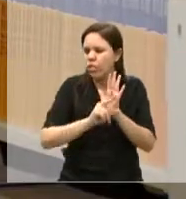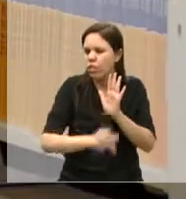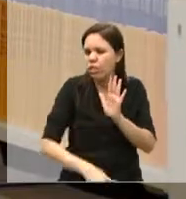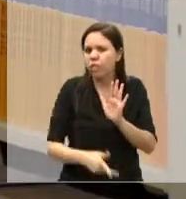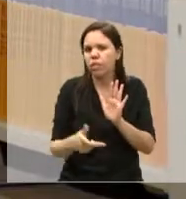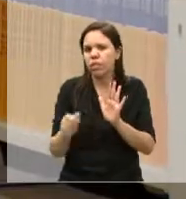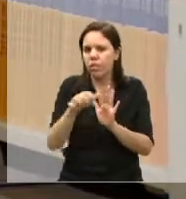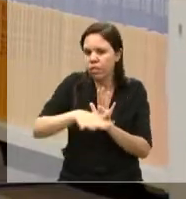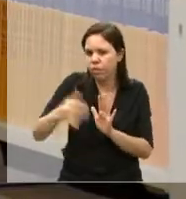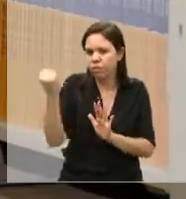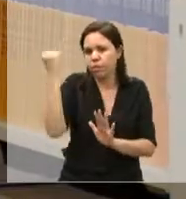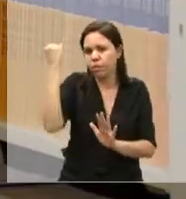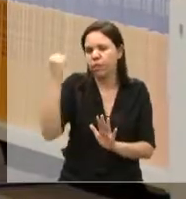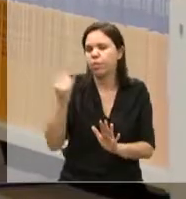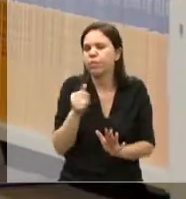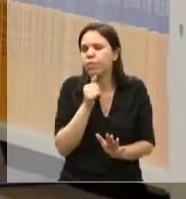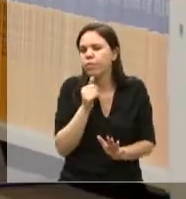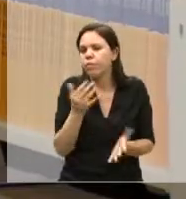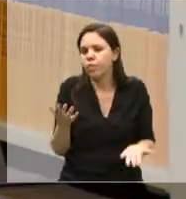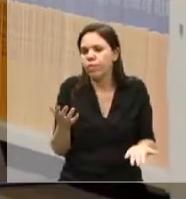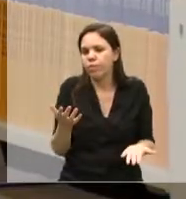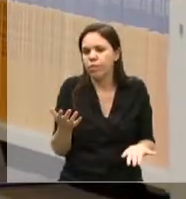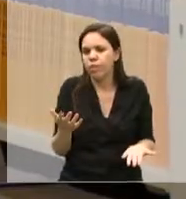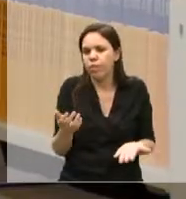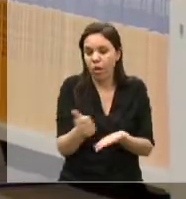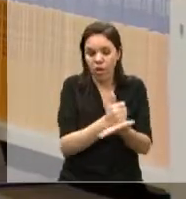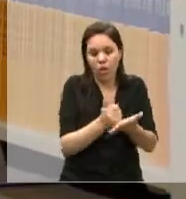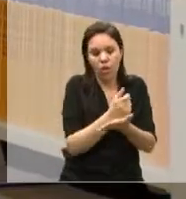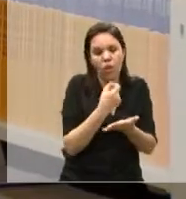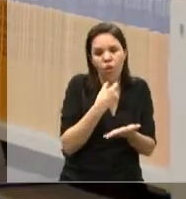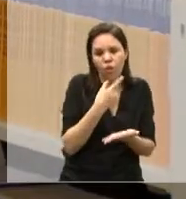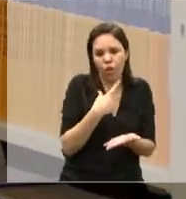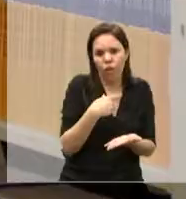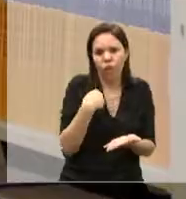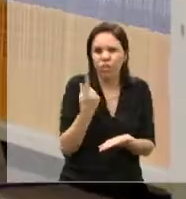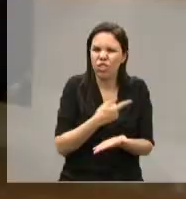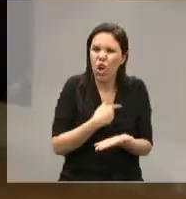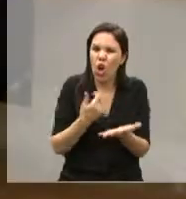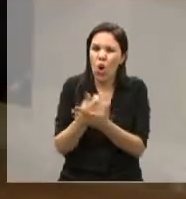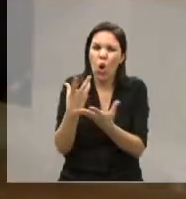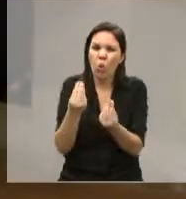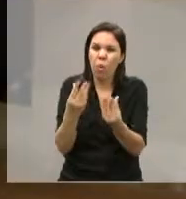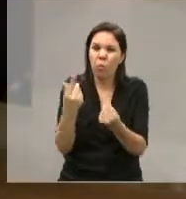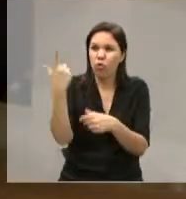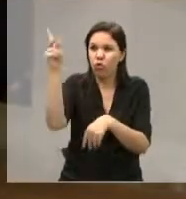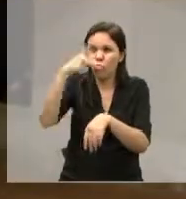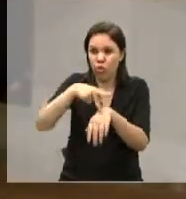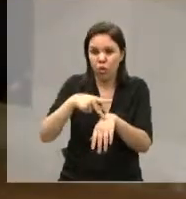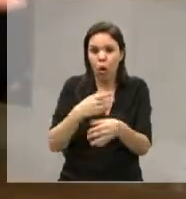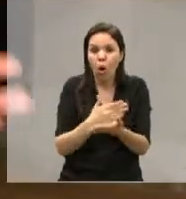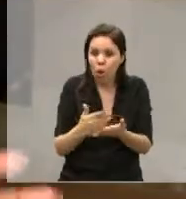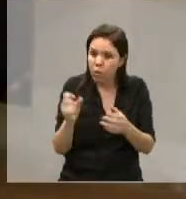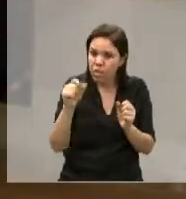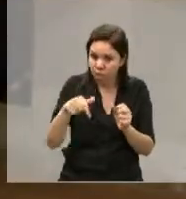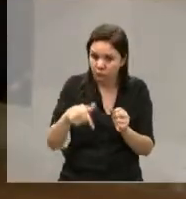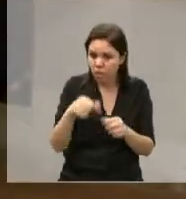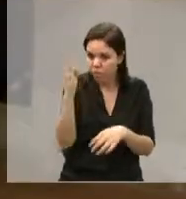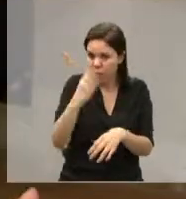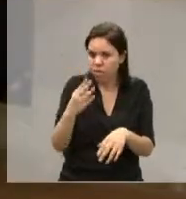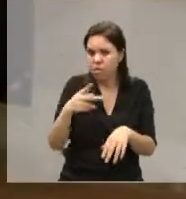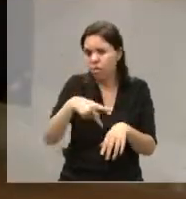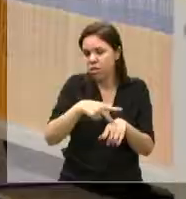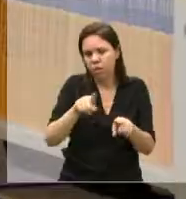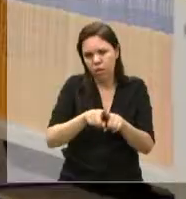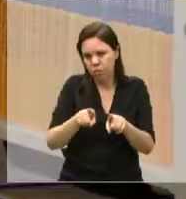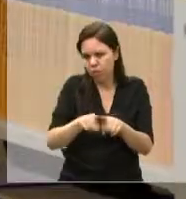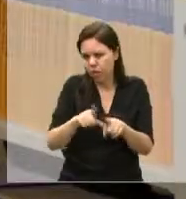áreas muito importantes, por exemplo, na área de farmácia, onde a gente importa muito das coisas. A gente pode começar a exportar conhecimento, né?